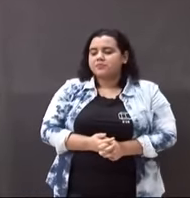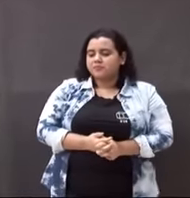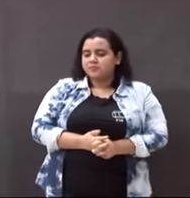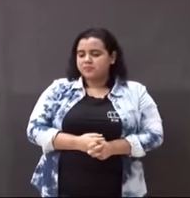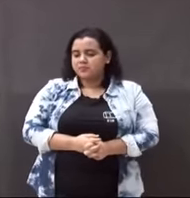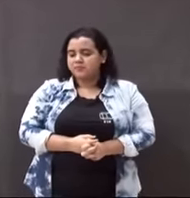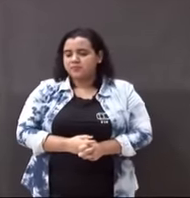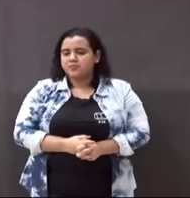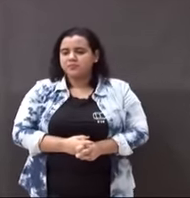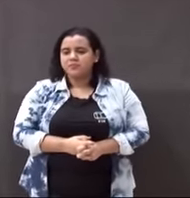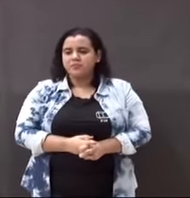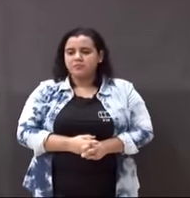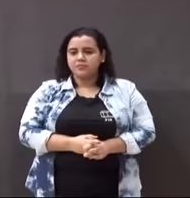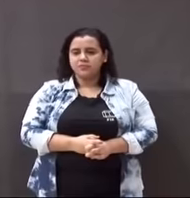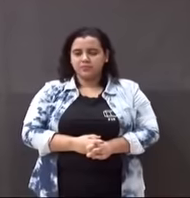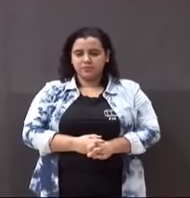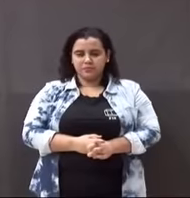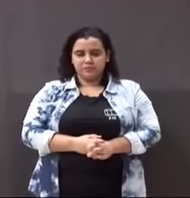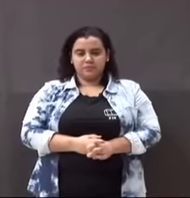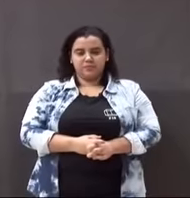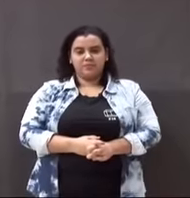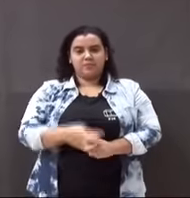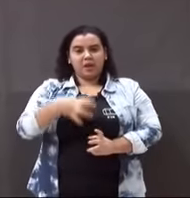Eu estou sentindo aqui essa noite